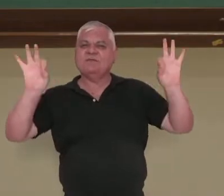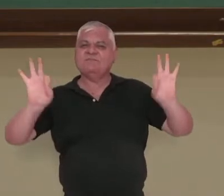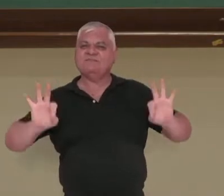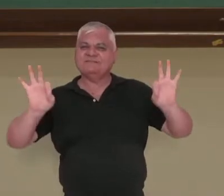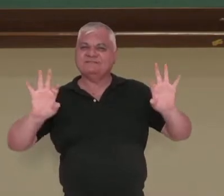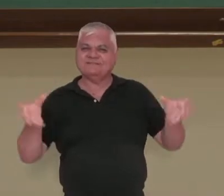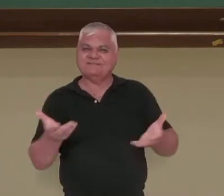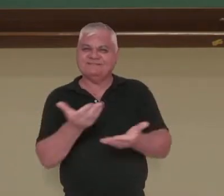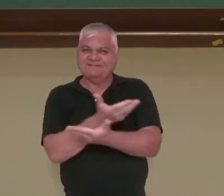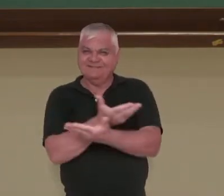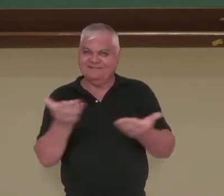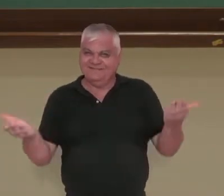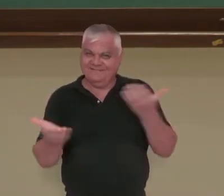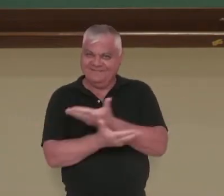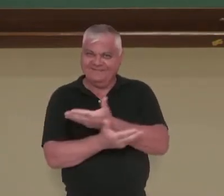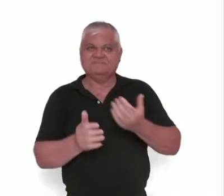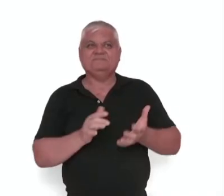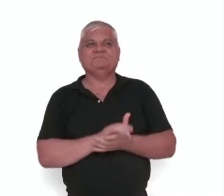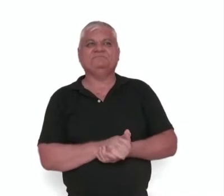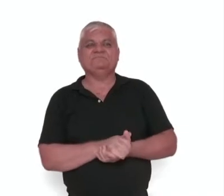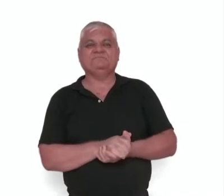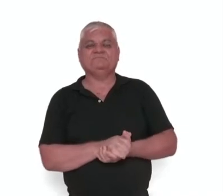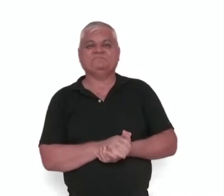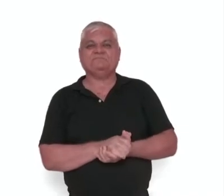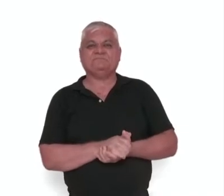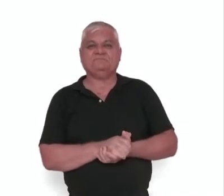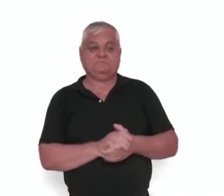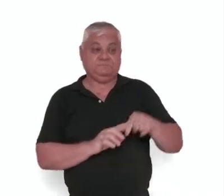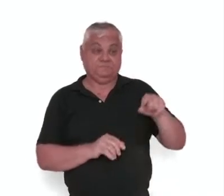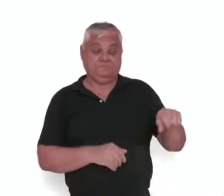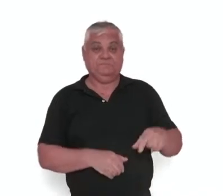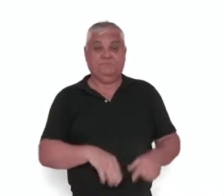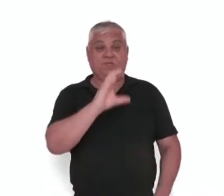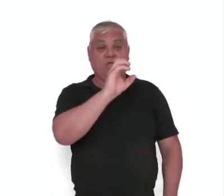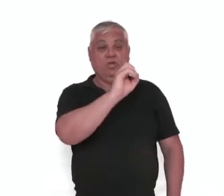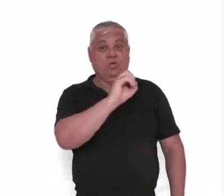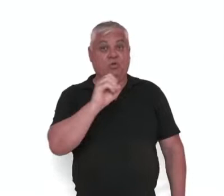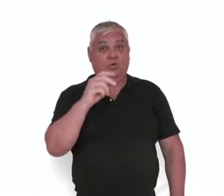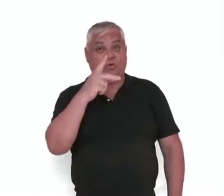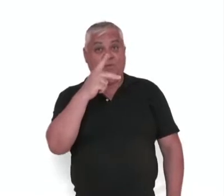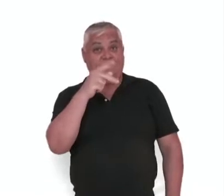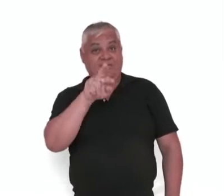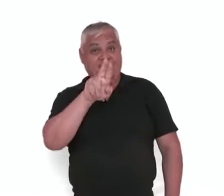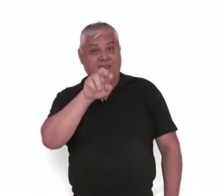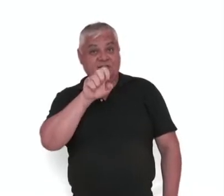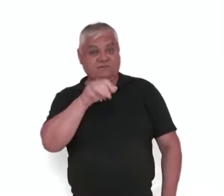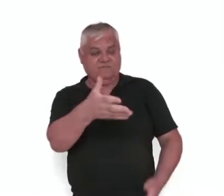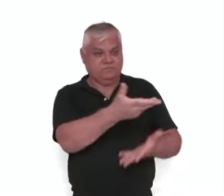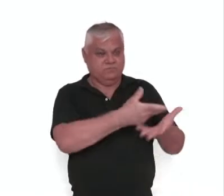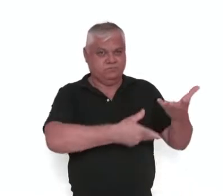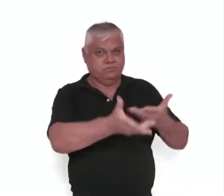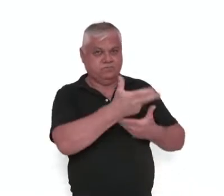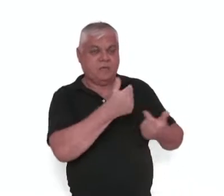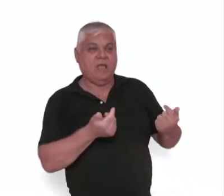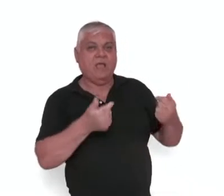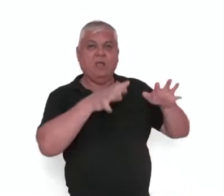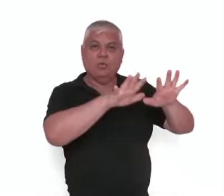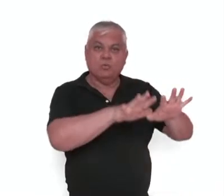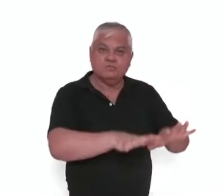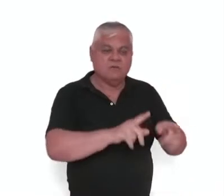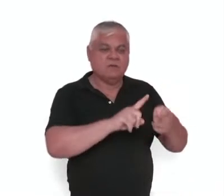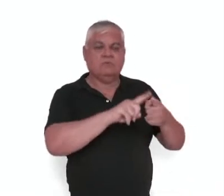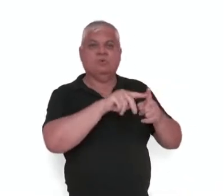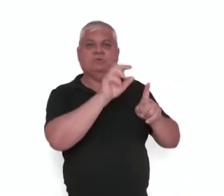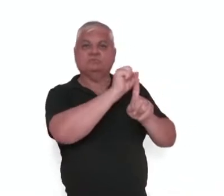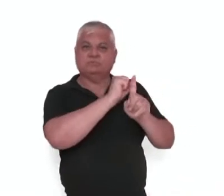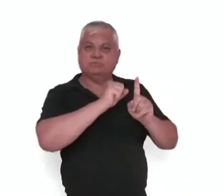Os jogos cooperativos, então. Além da questão da inclusão e do desenvolvimento cognitivo, há também a questão social que